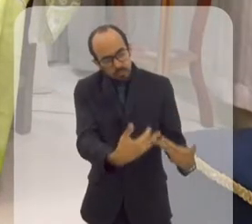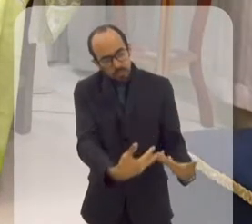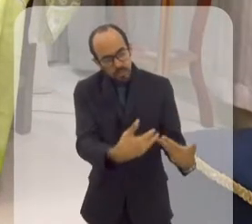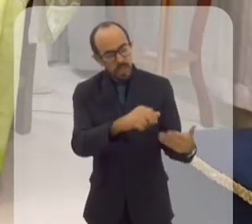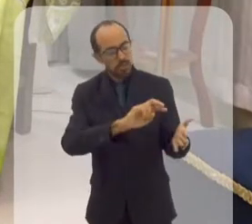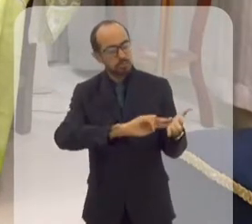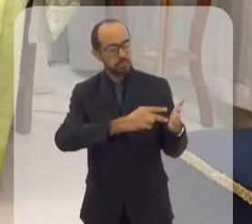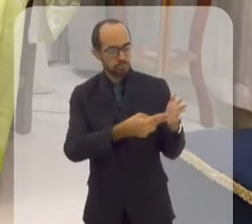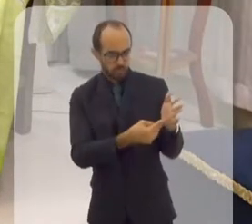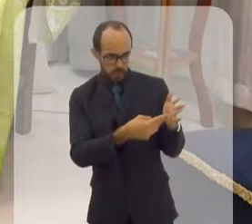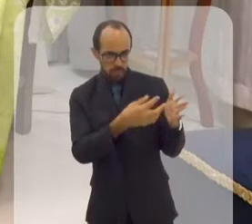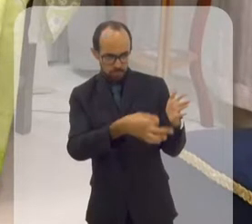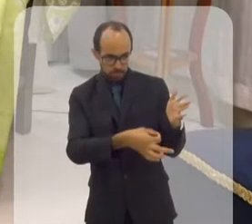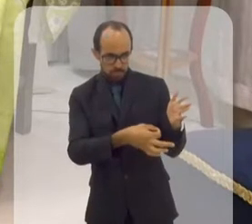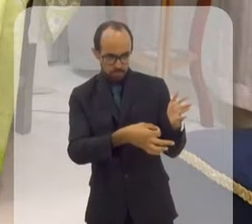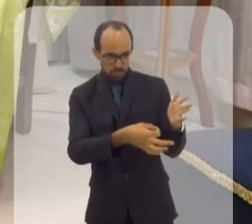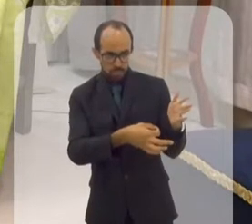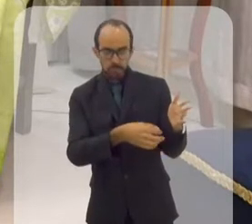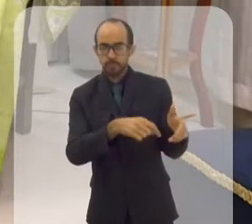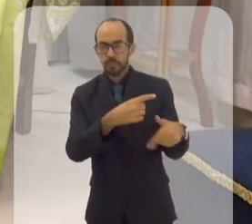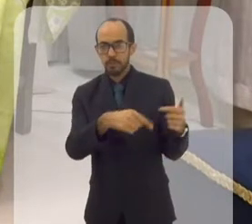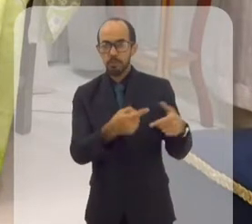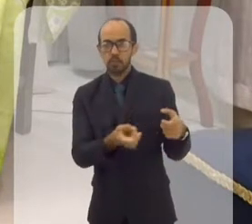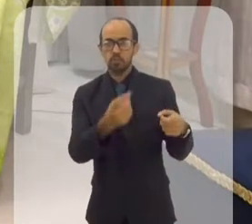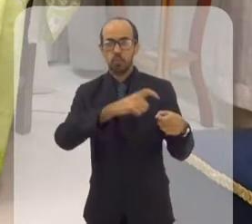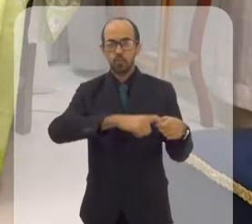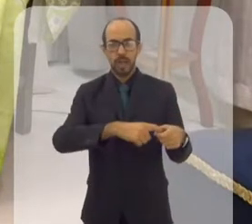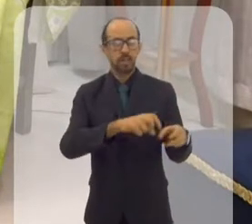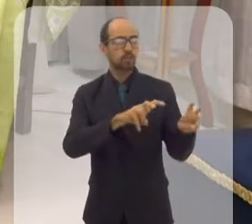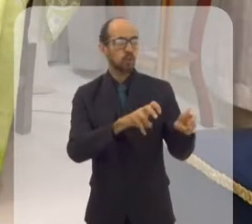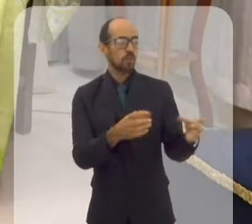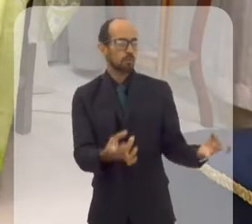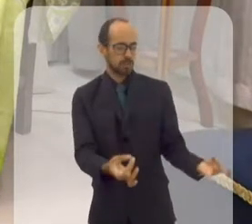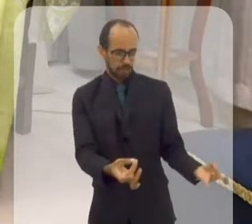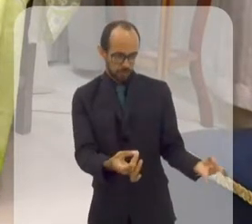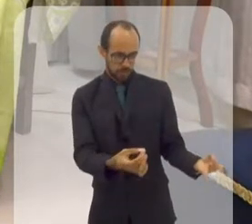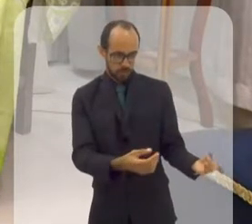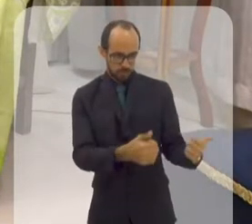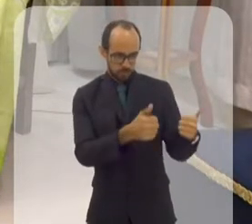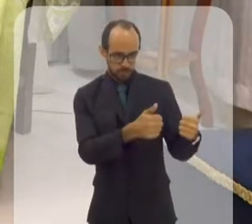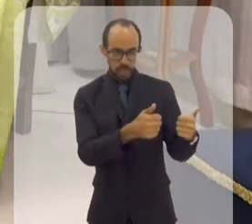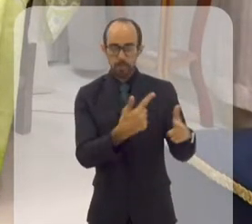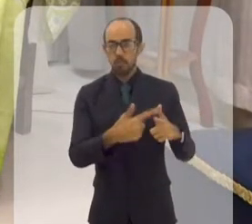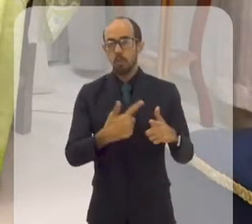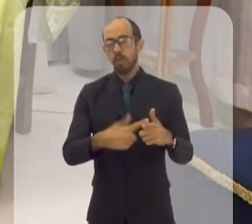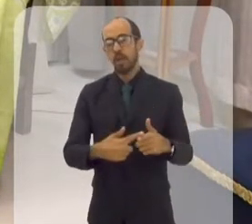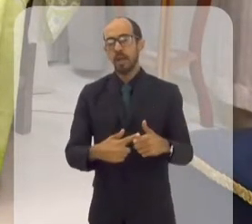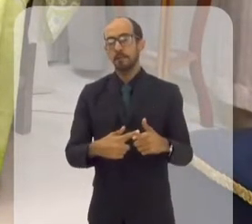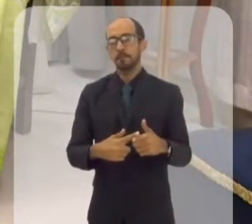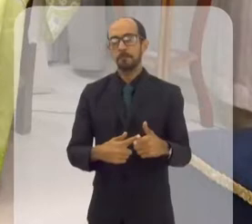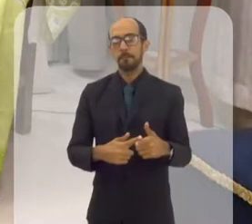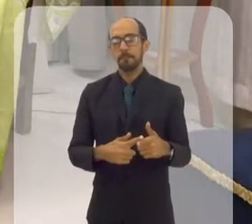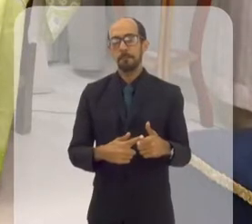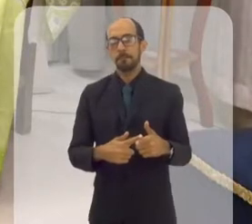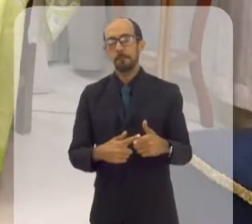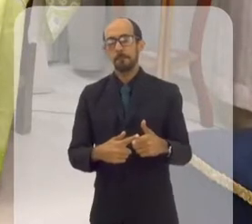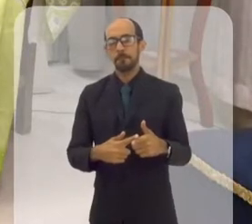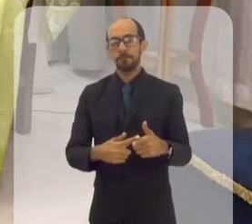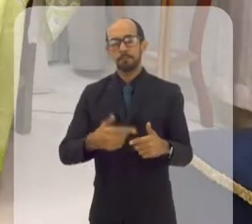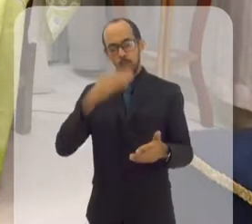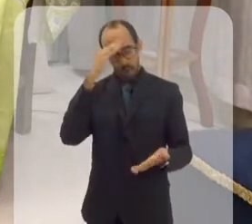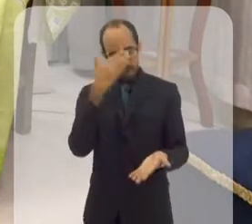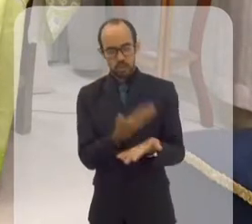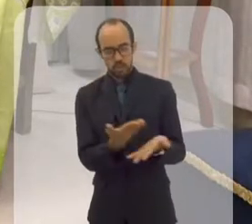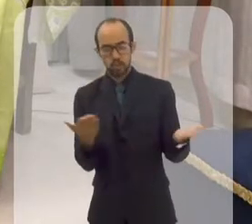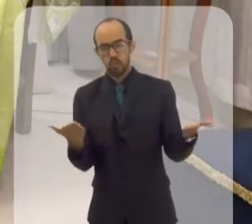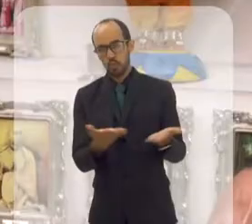que significa. E depois eu gostaria de voltar à meditação. Com certeza. Por quê? Creio eu que